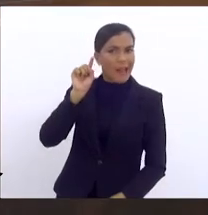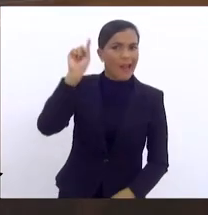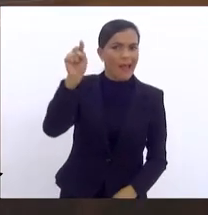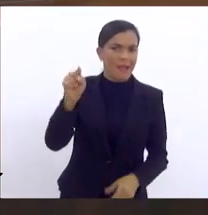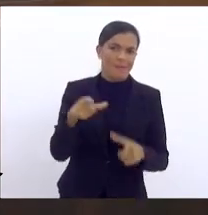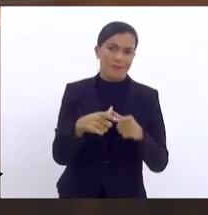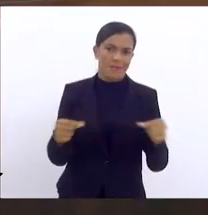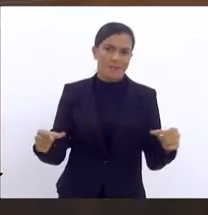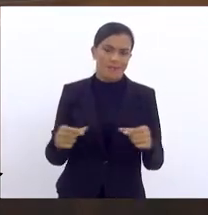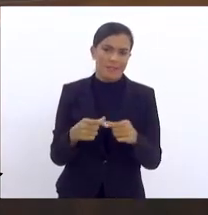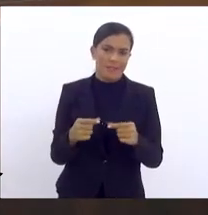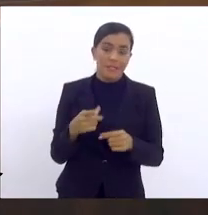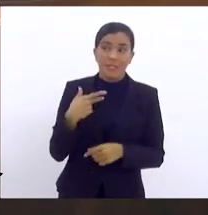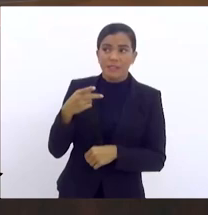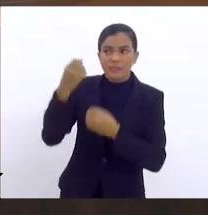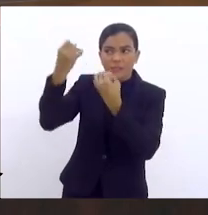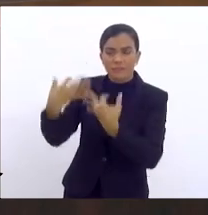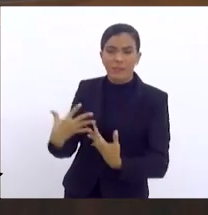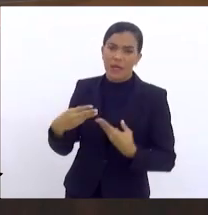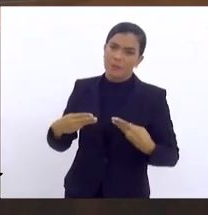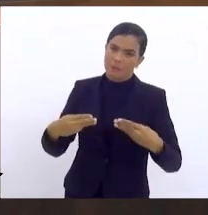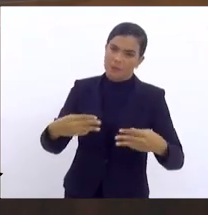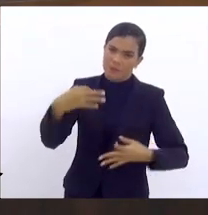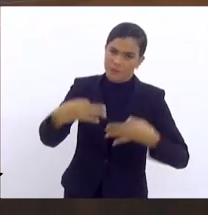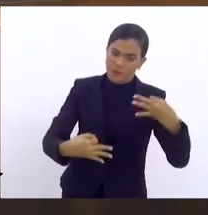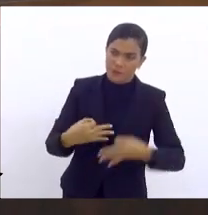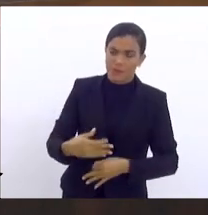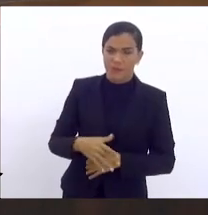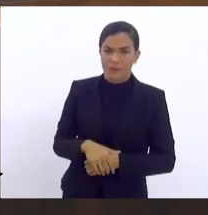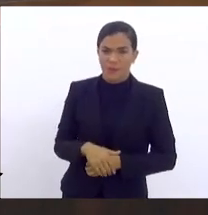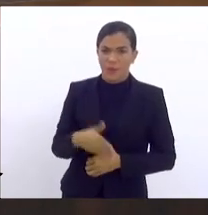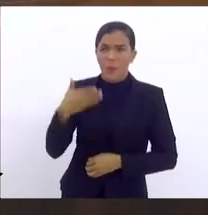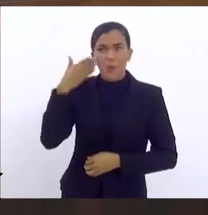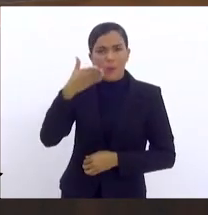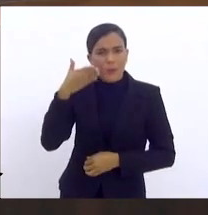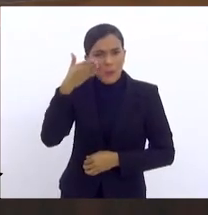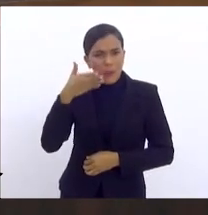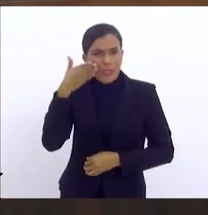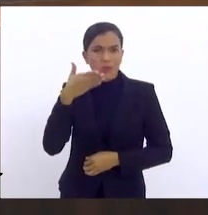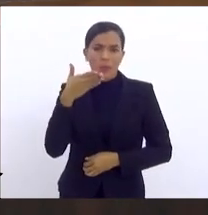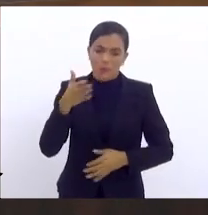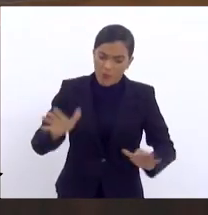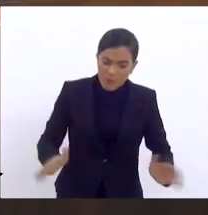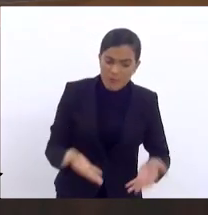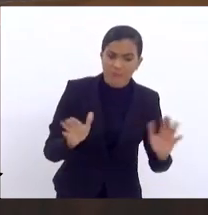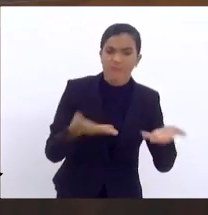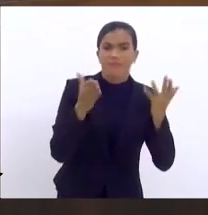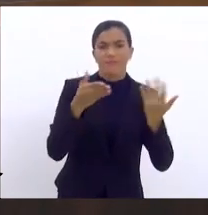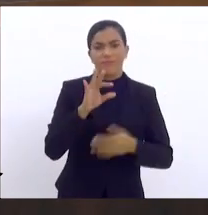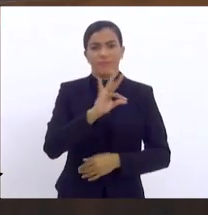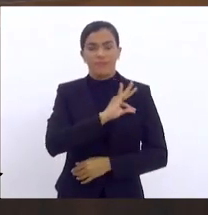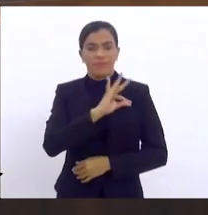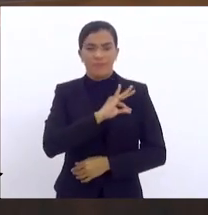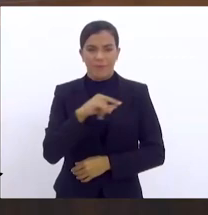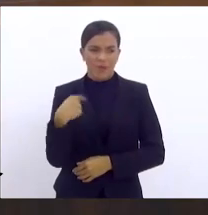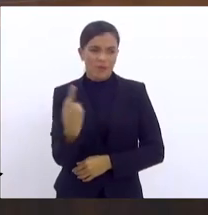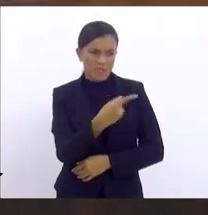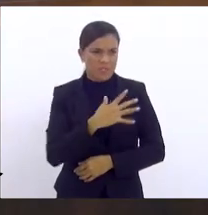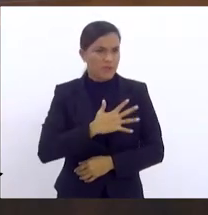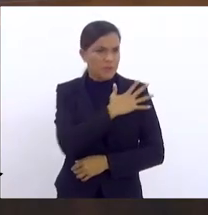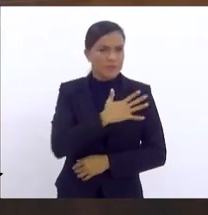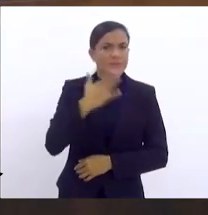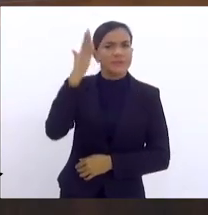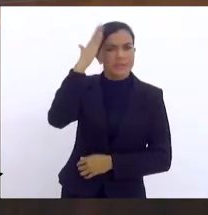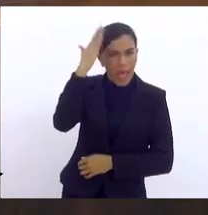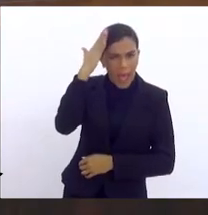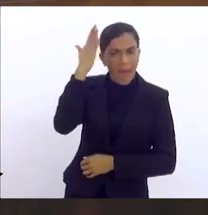ele tem que fazer um gesto contrário fazer um discurso contrário para incentivar nessa tropa que é isso os coronéis aqui sabe o que eu tô falando aqui